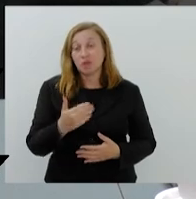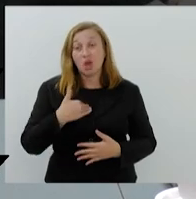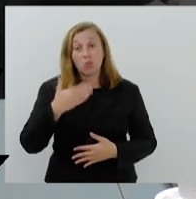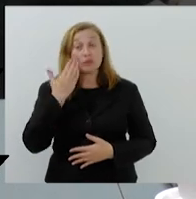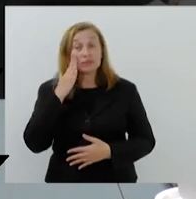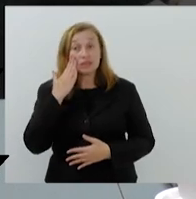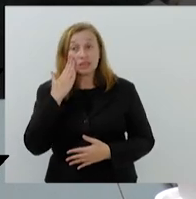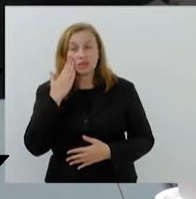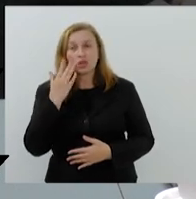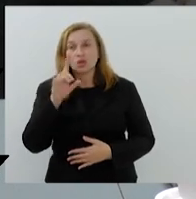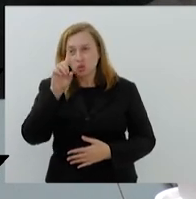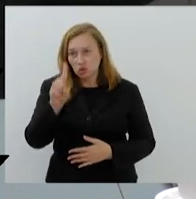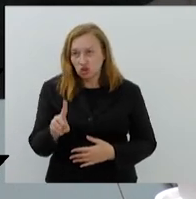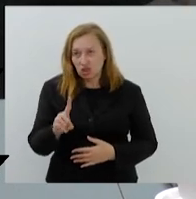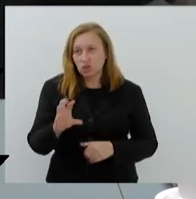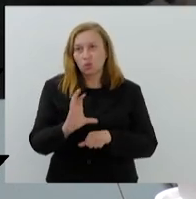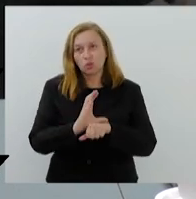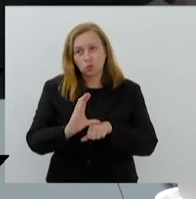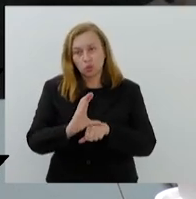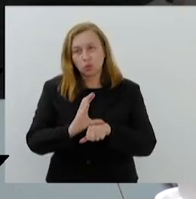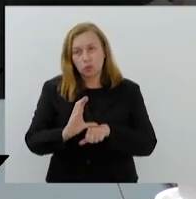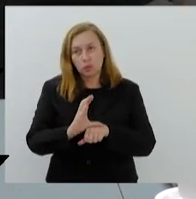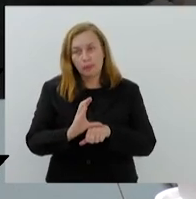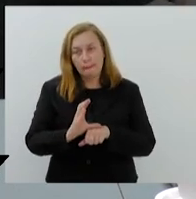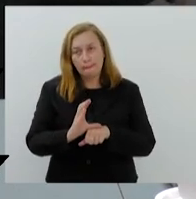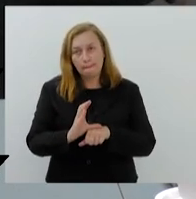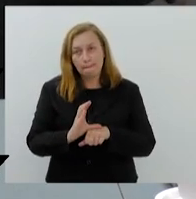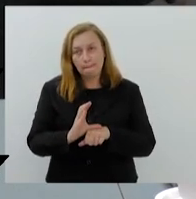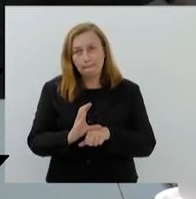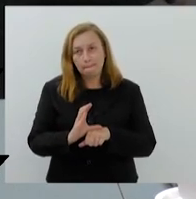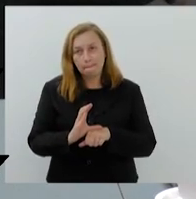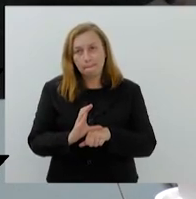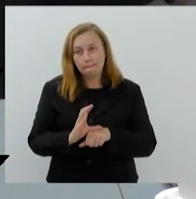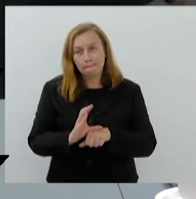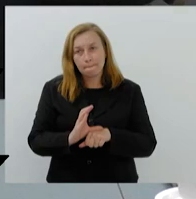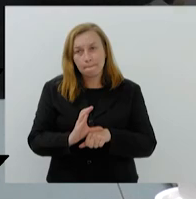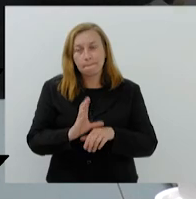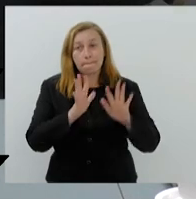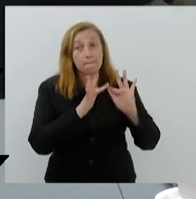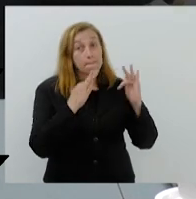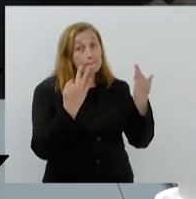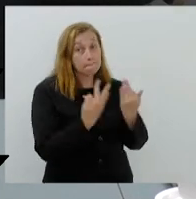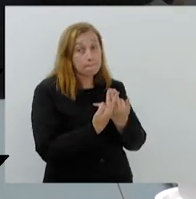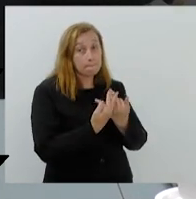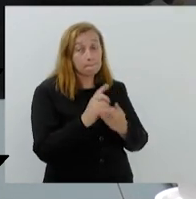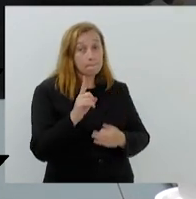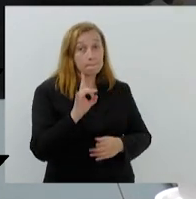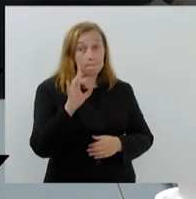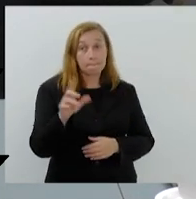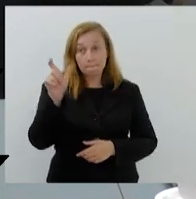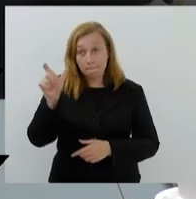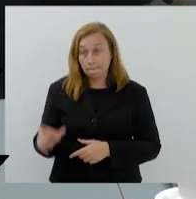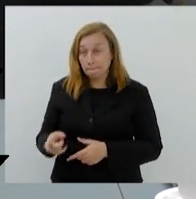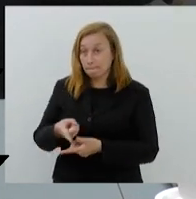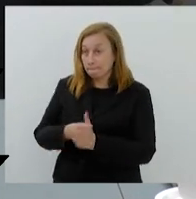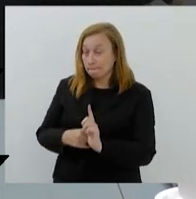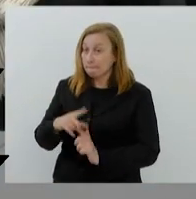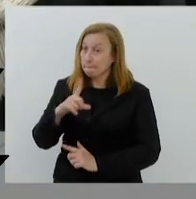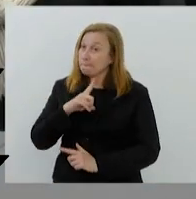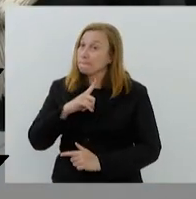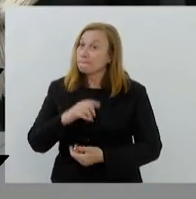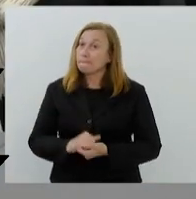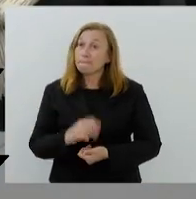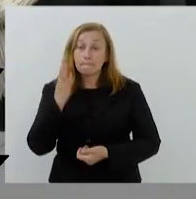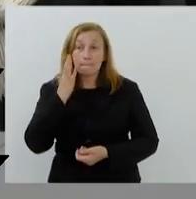entendo que o direito constitucional permite. É até do parente, não é nem só do devedor, de não